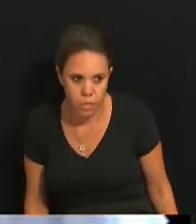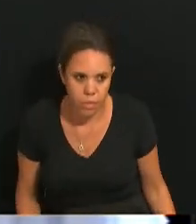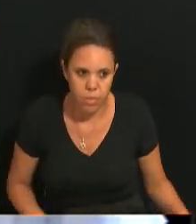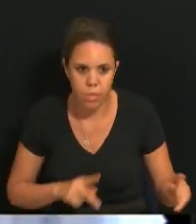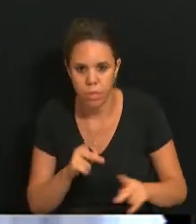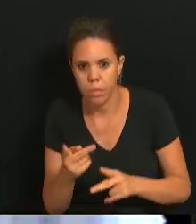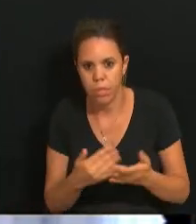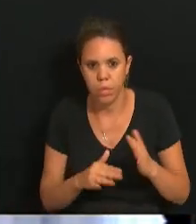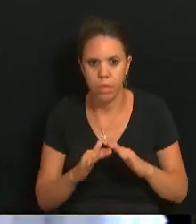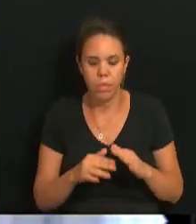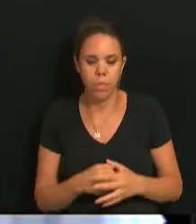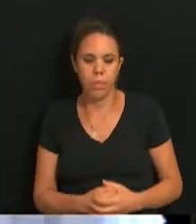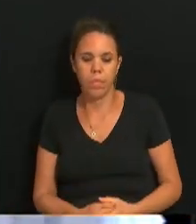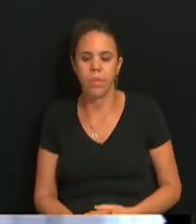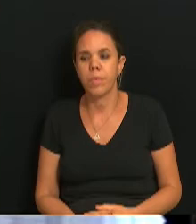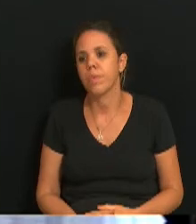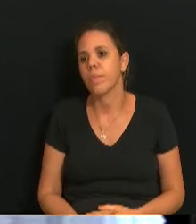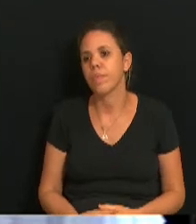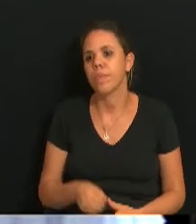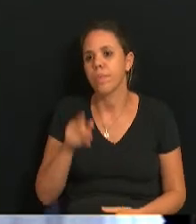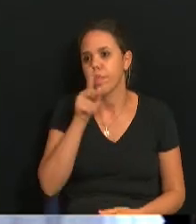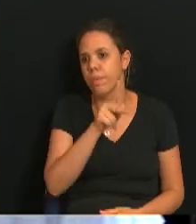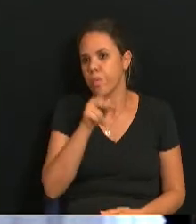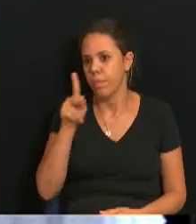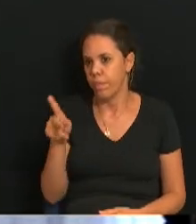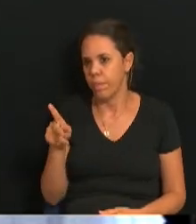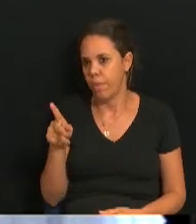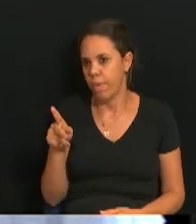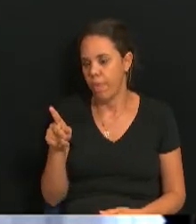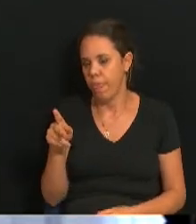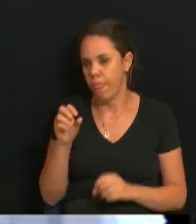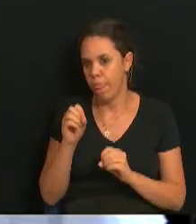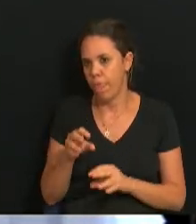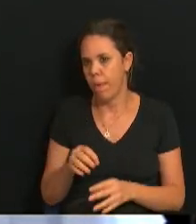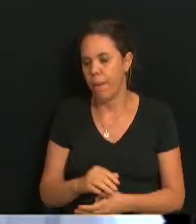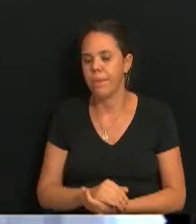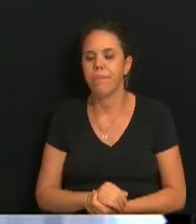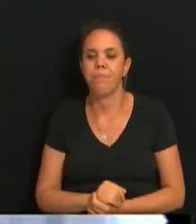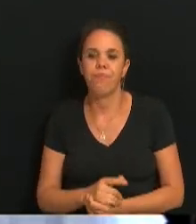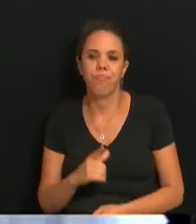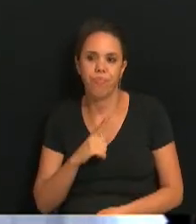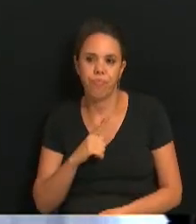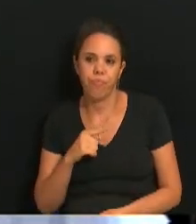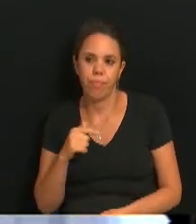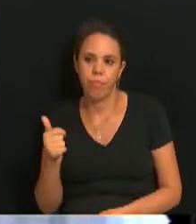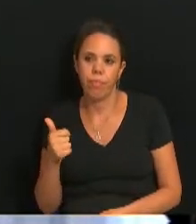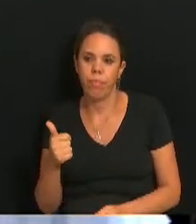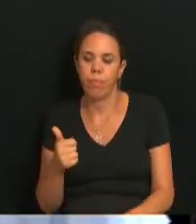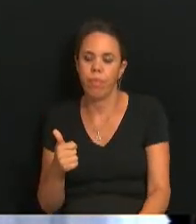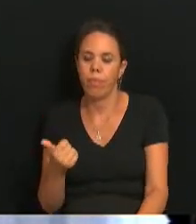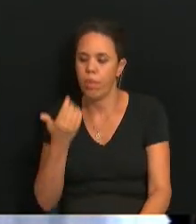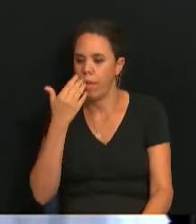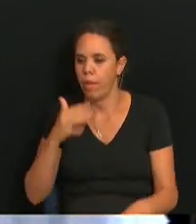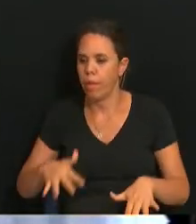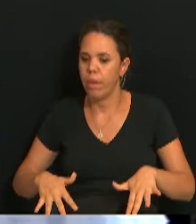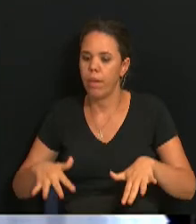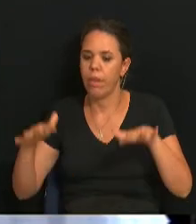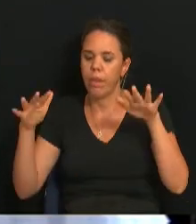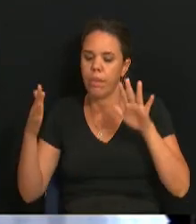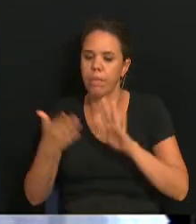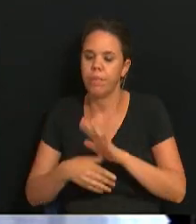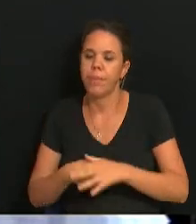escolar a docência na educação infantil, garantindo a primeiríssima infância, e vai fundamentar